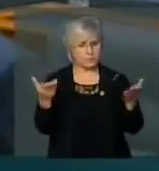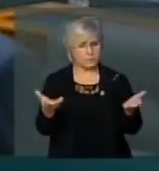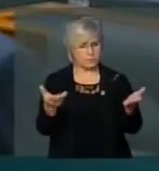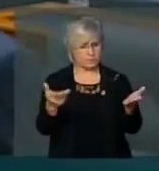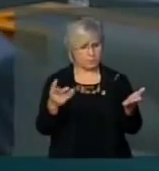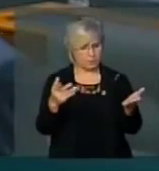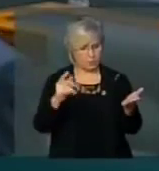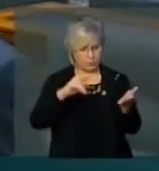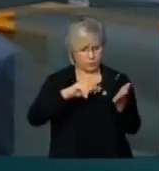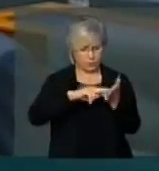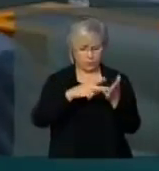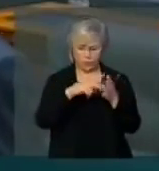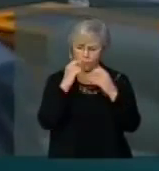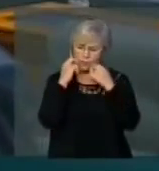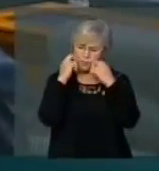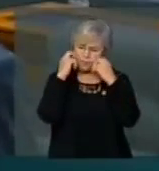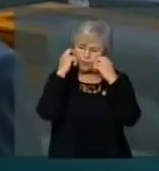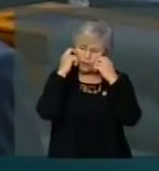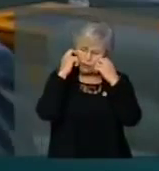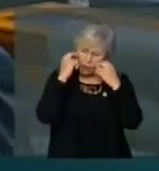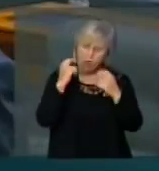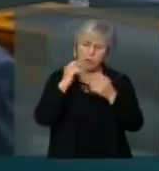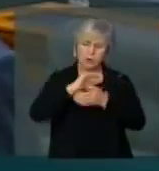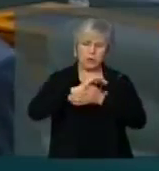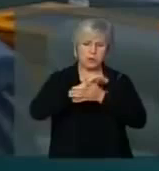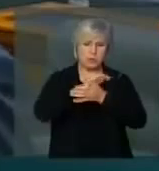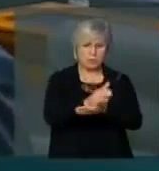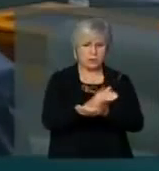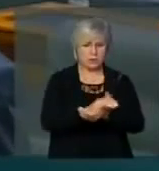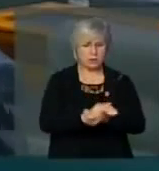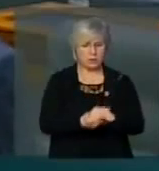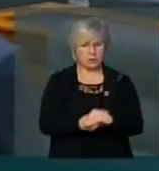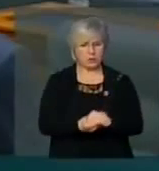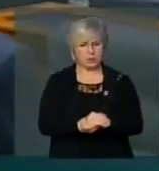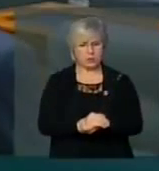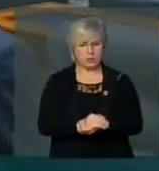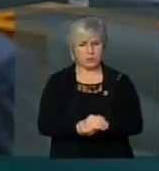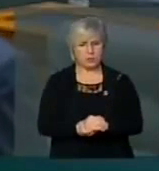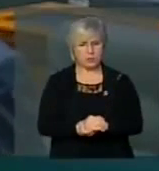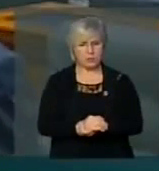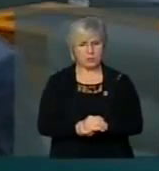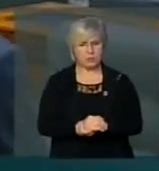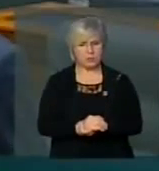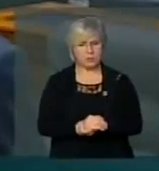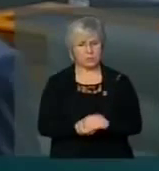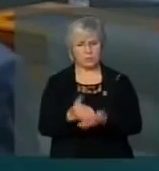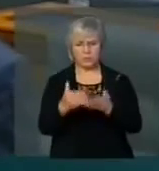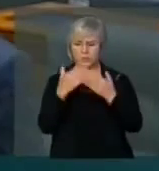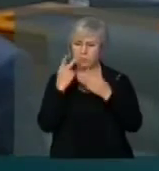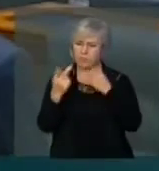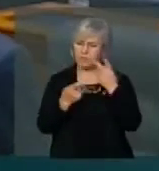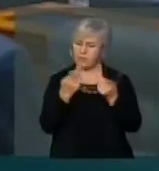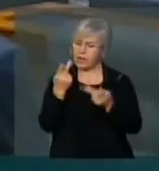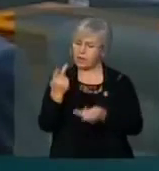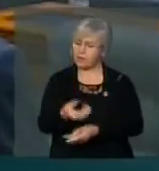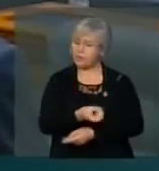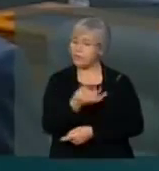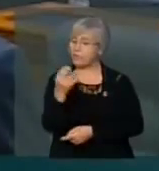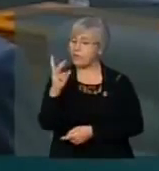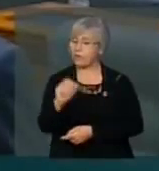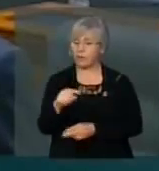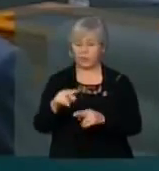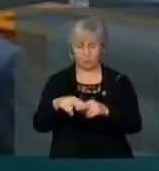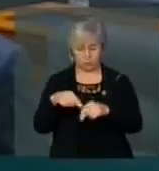a vergonha da vergonha. É quem tinha vergonha, perdeu a vergonha e virou sem vergonha. Repito isso 1000 vezes, porque